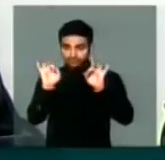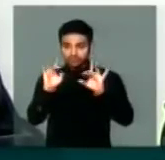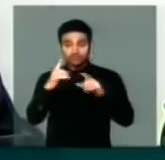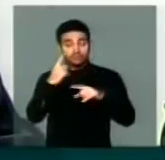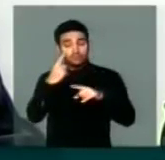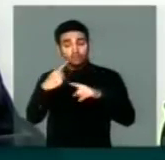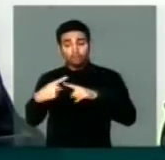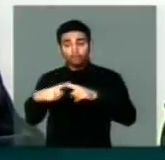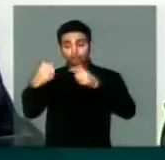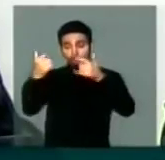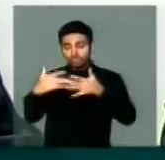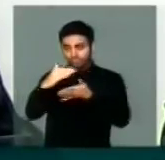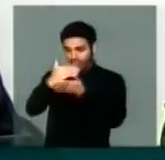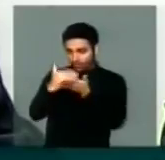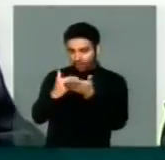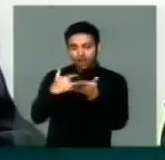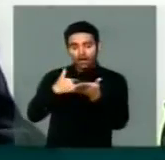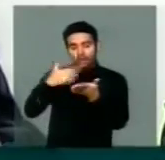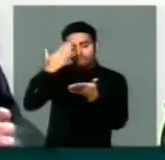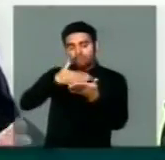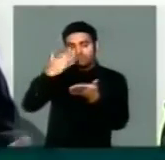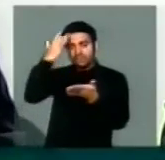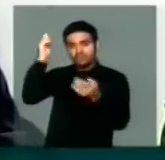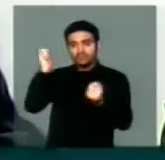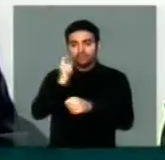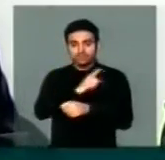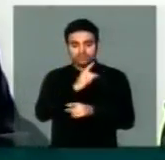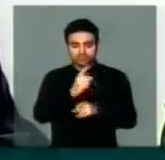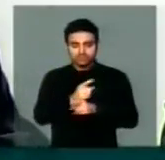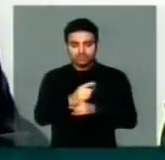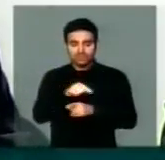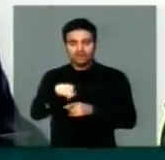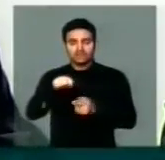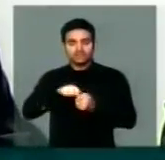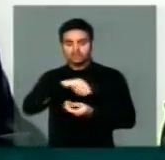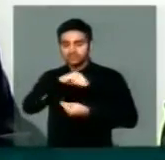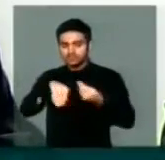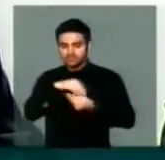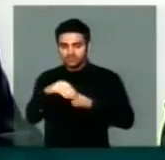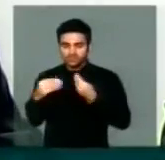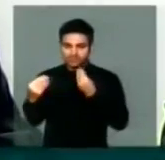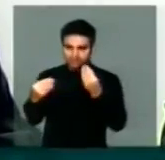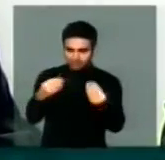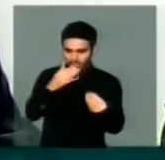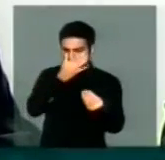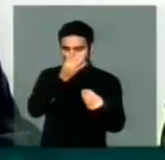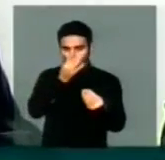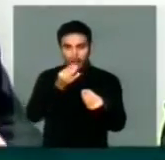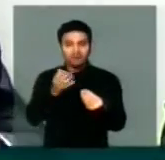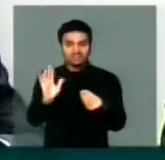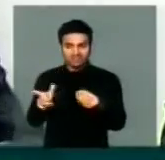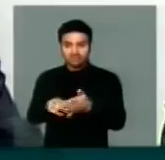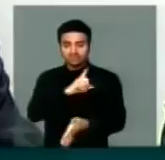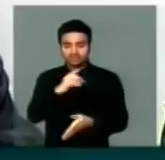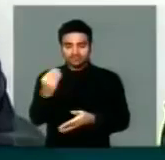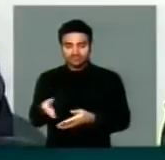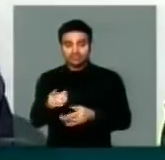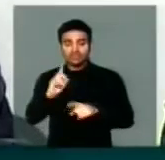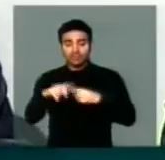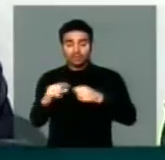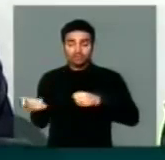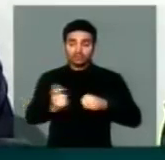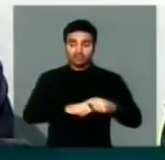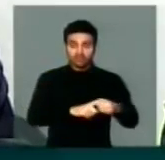detalhes apresentados, foi possível localizar, quer dizer, misturou entregas generalizadas que tinham sido entregues, aí